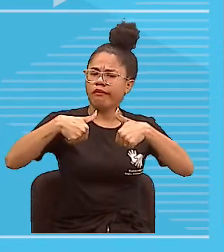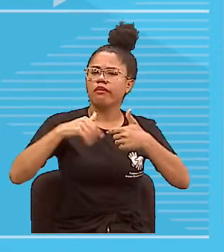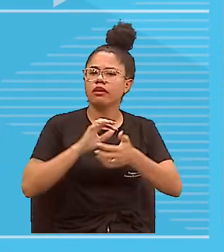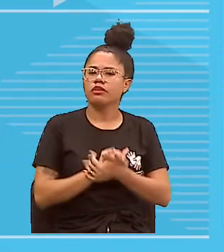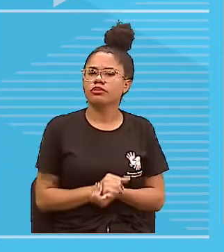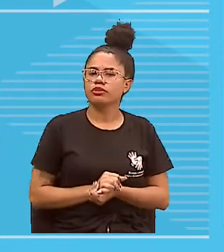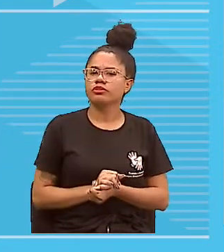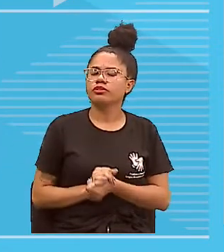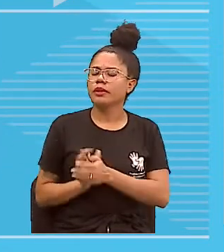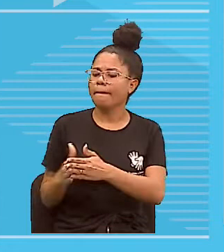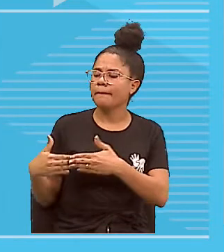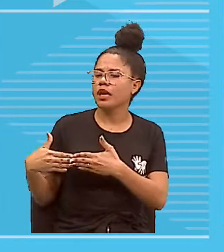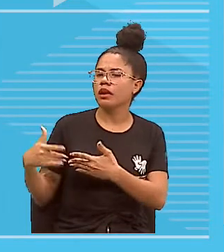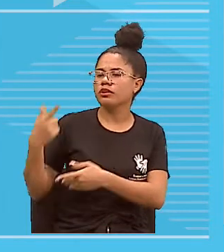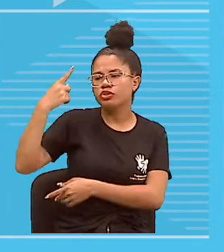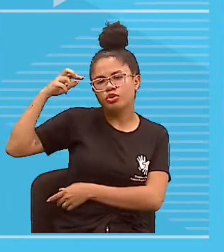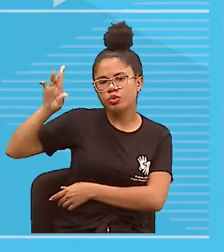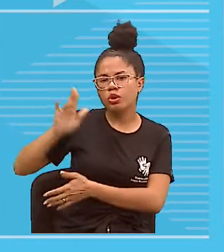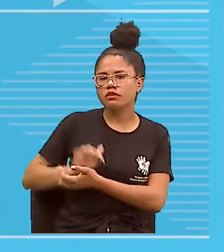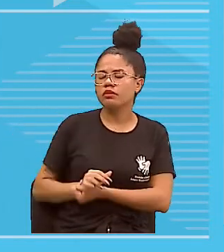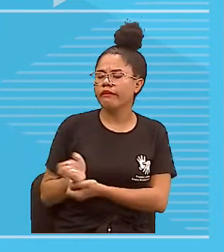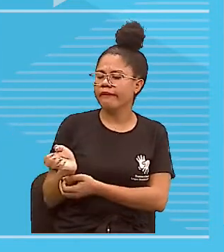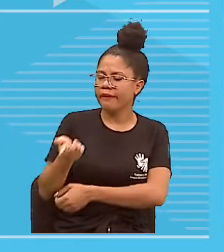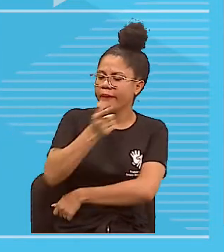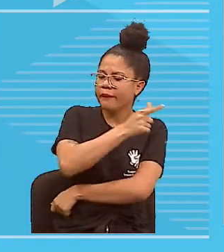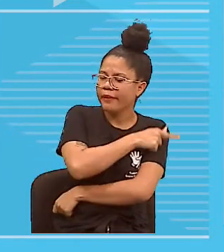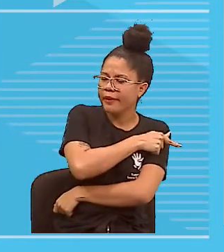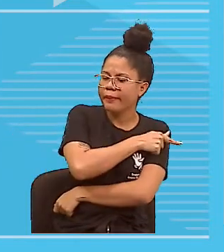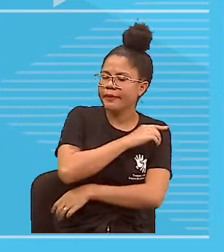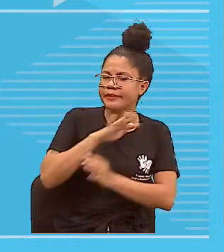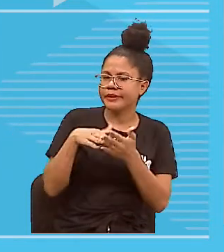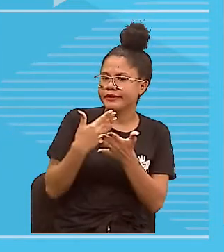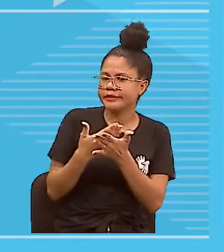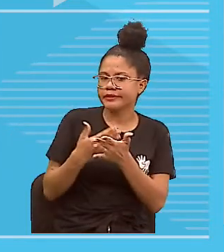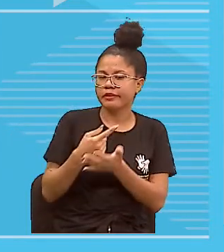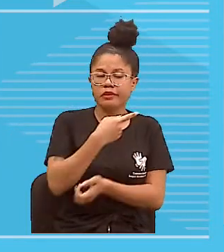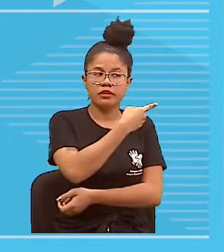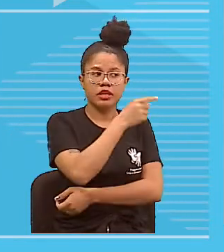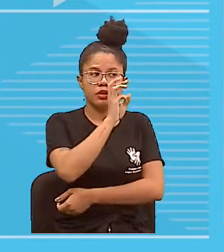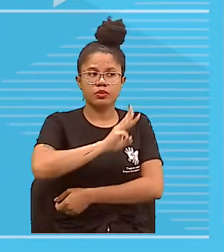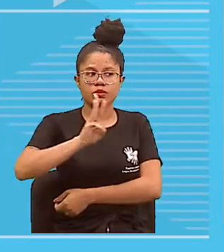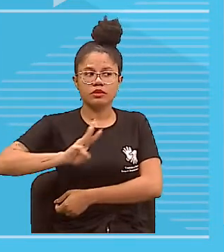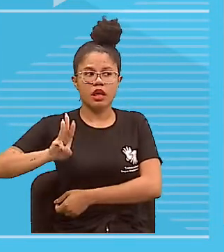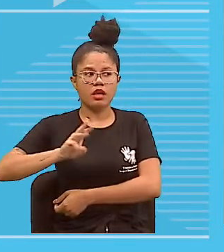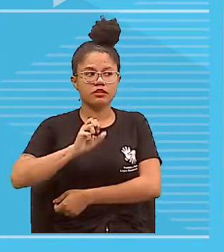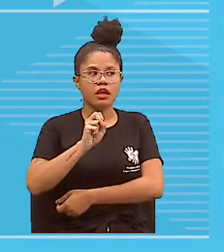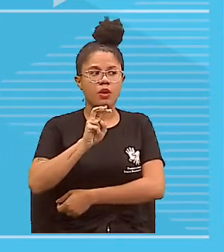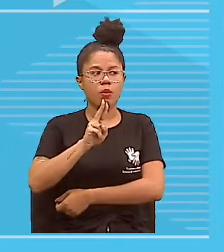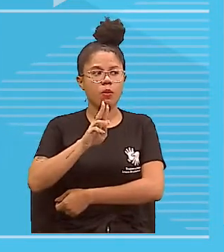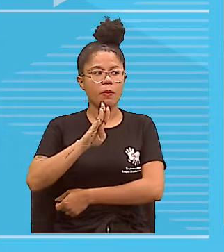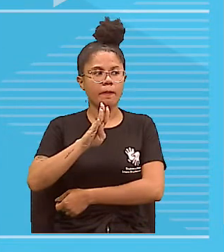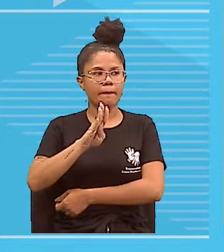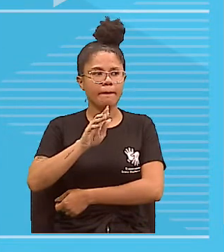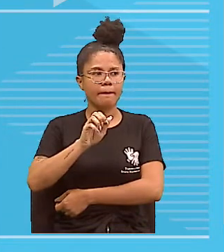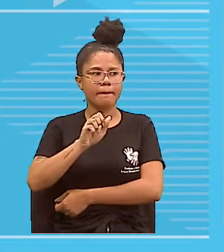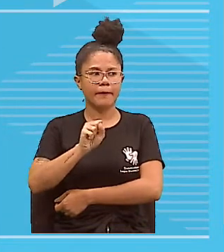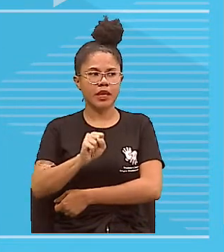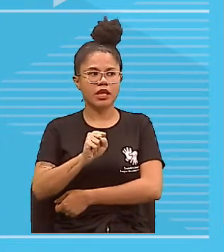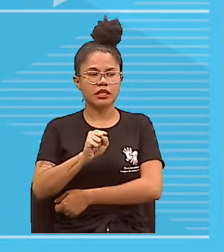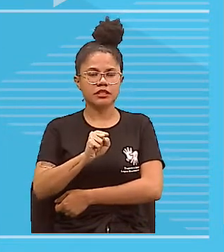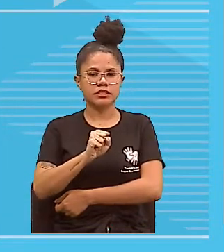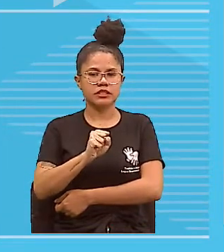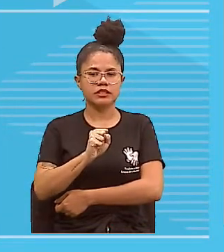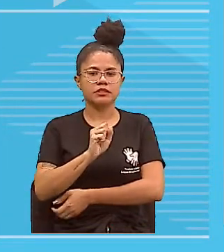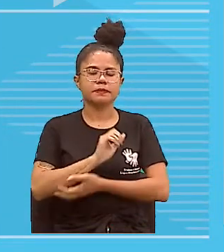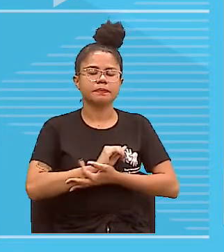escola. Então, juntem-se. Existe no site da UBS, que é a União Brasileira